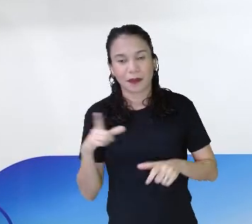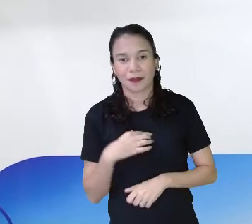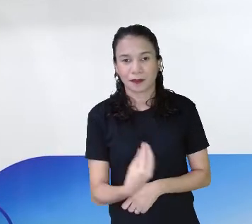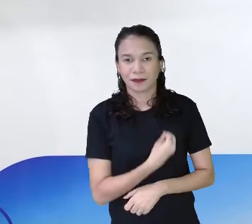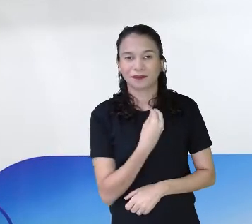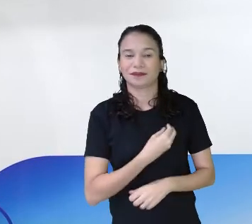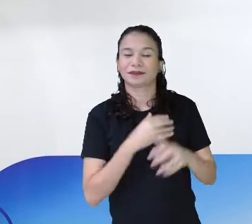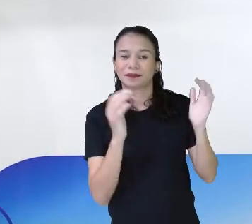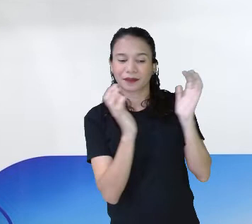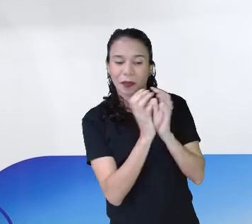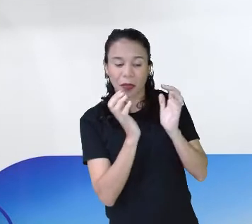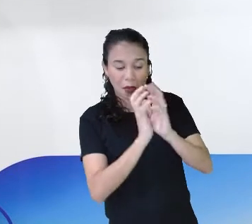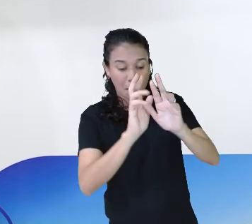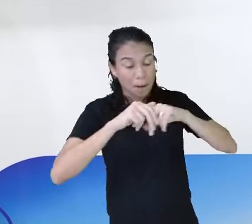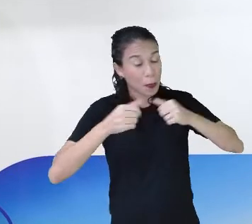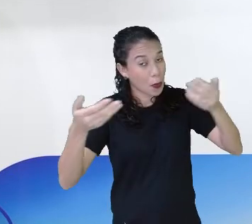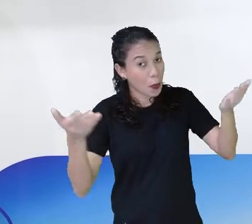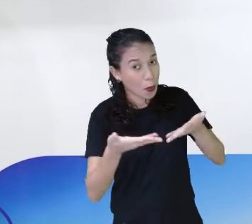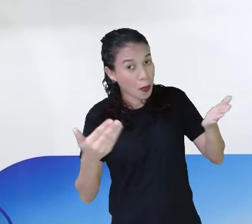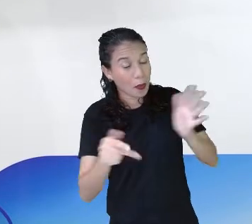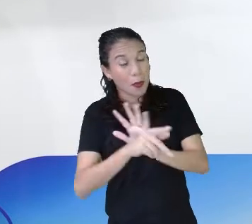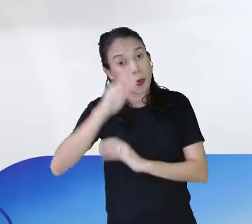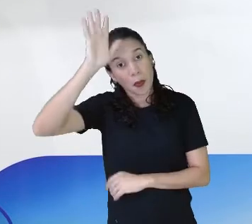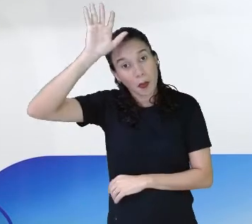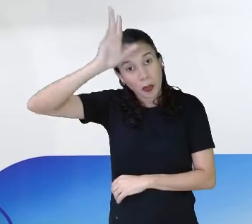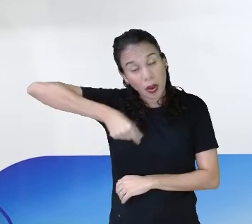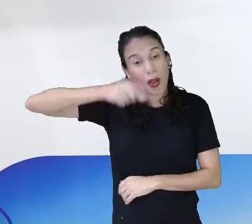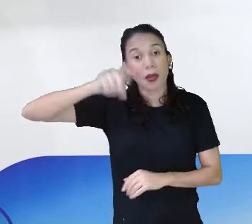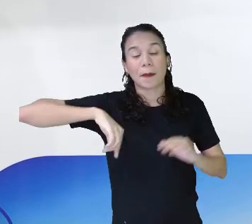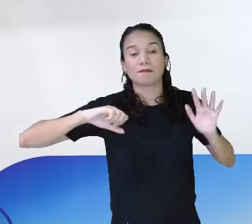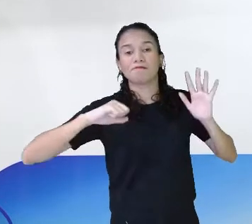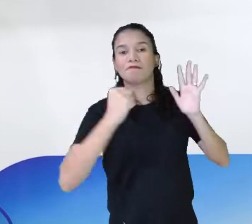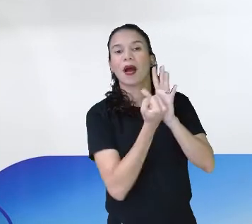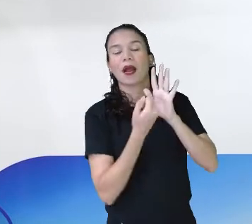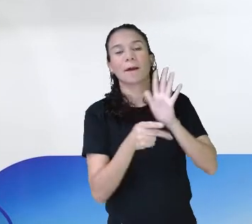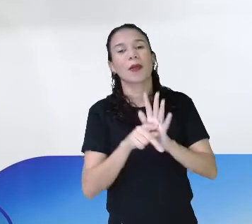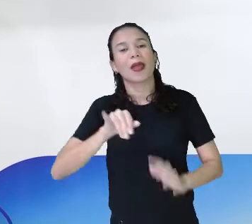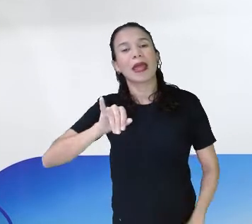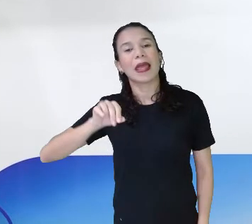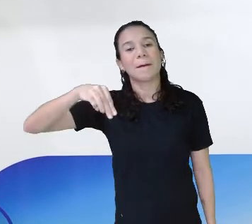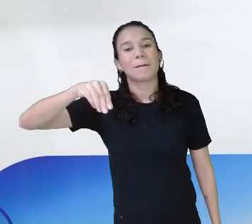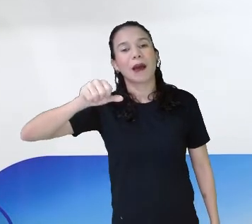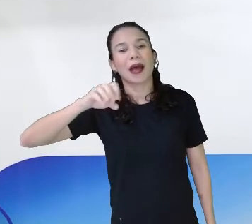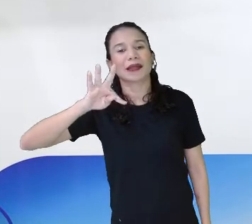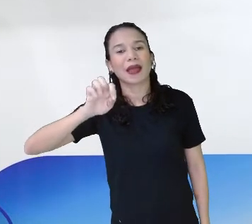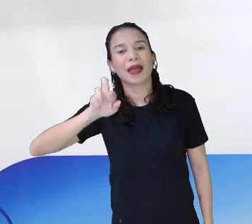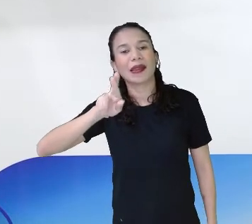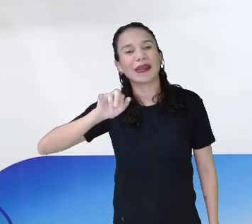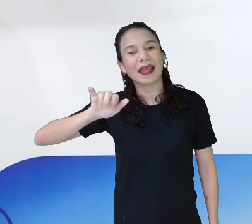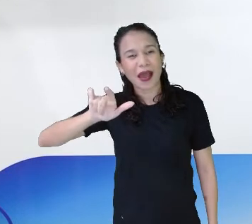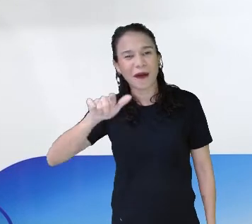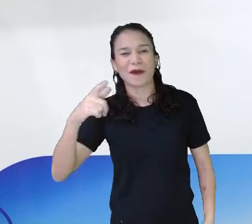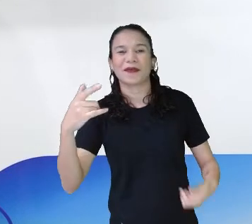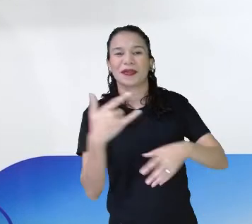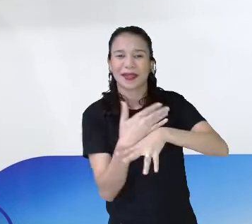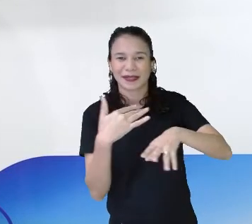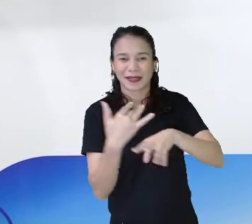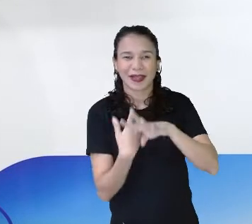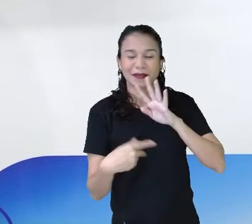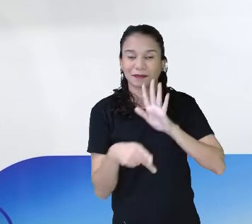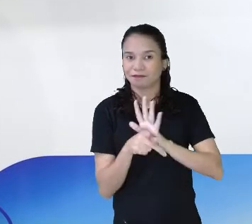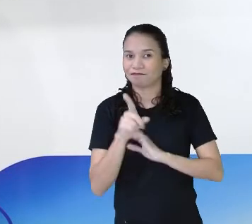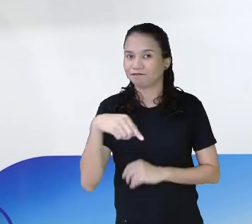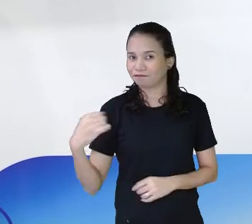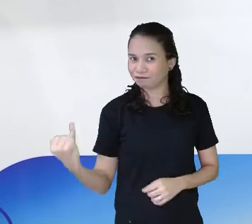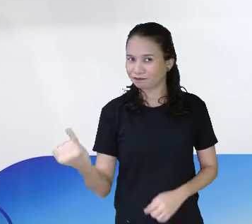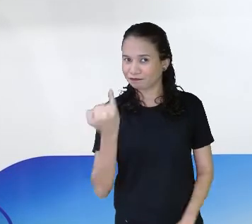Recife. Então, hoje em dia, o Galo da Madrugada, ele é um patrimônio imaterial da cidade e é muito importante. Mas